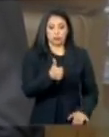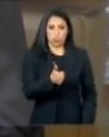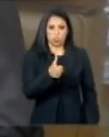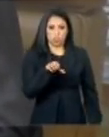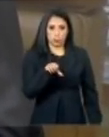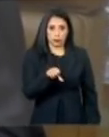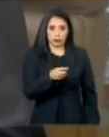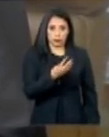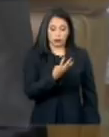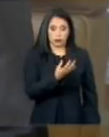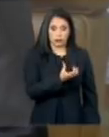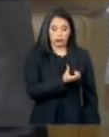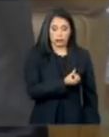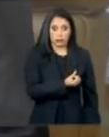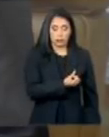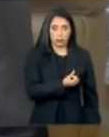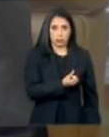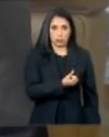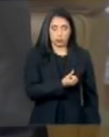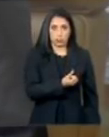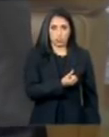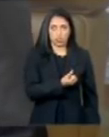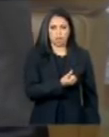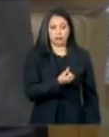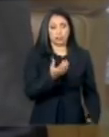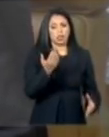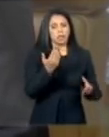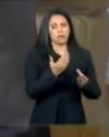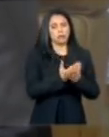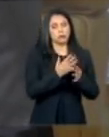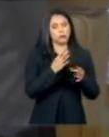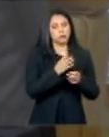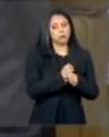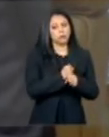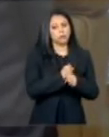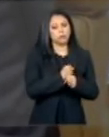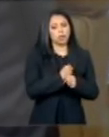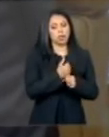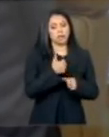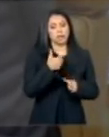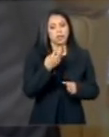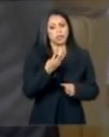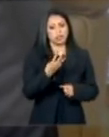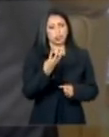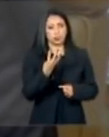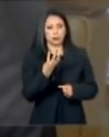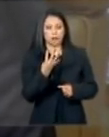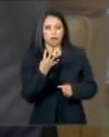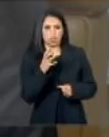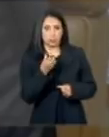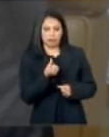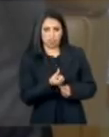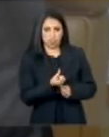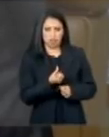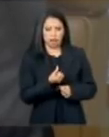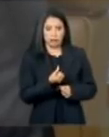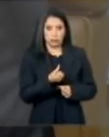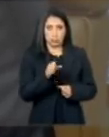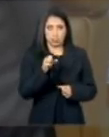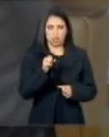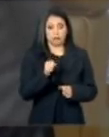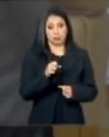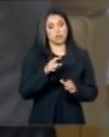a súmula 360 que proclama a absoluta a irrelevância do